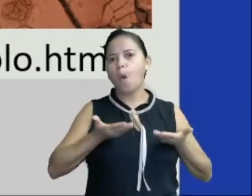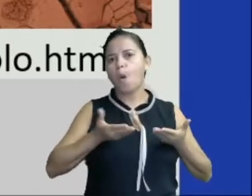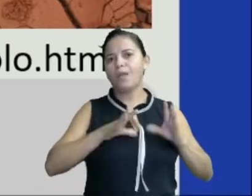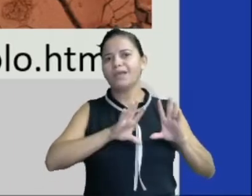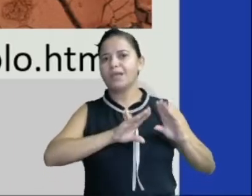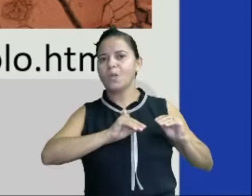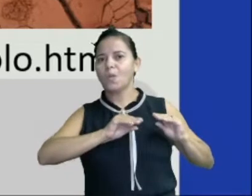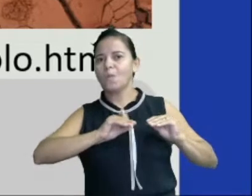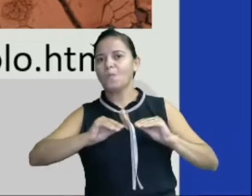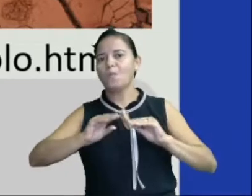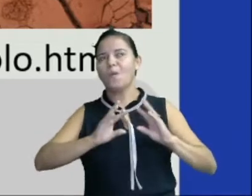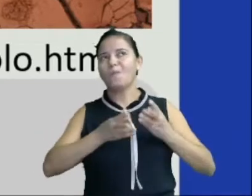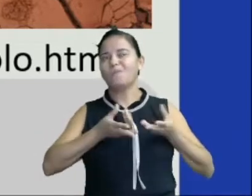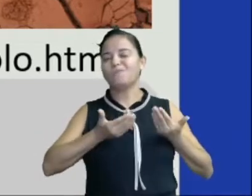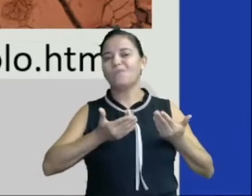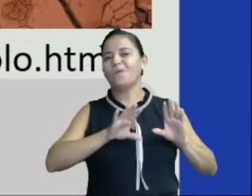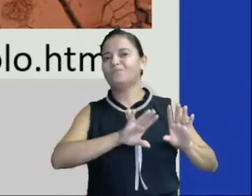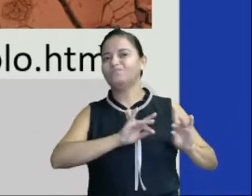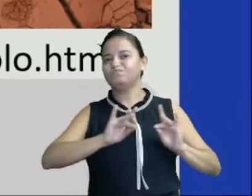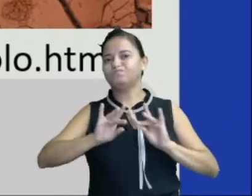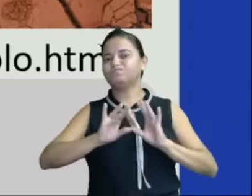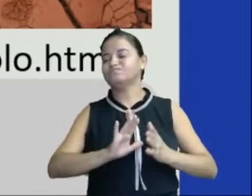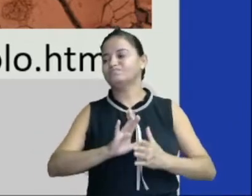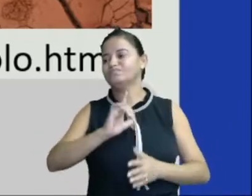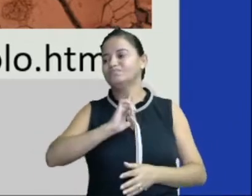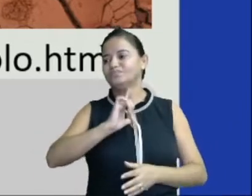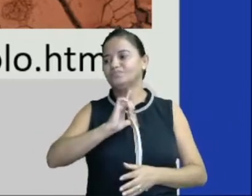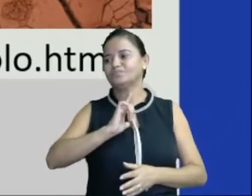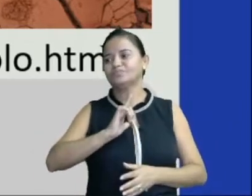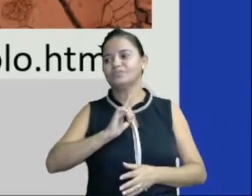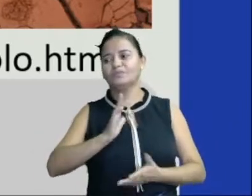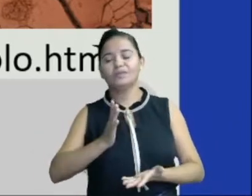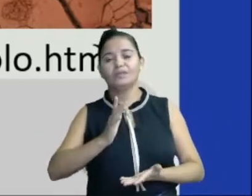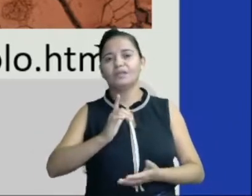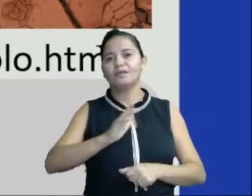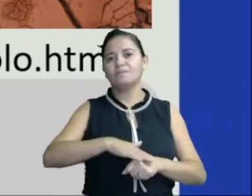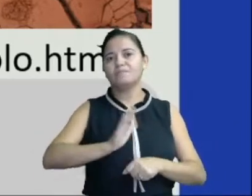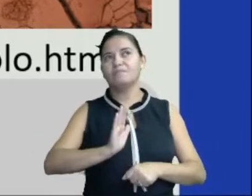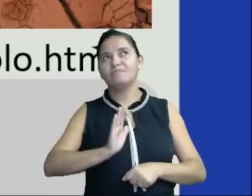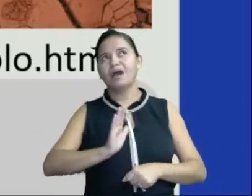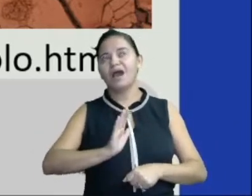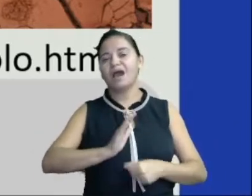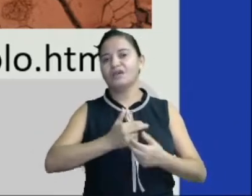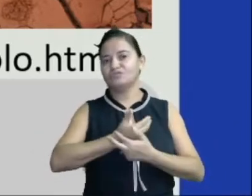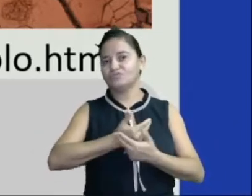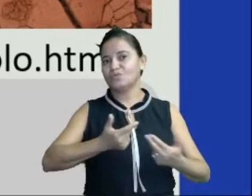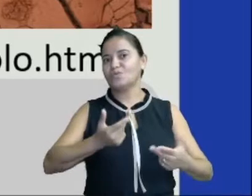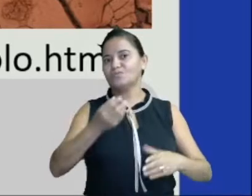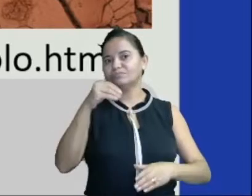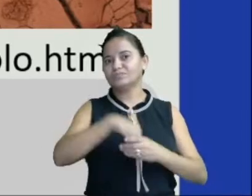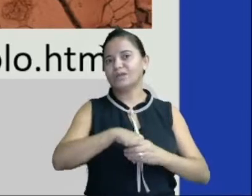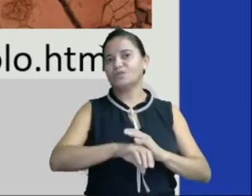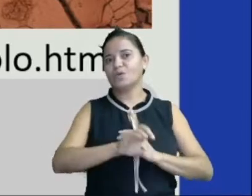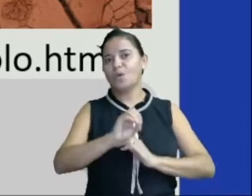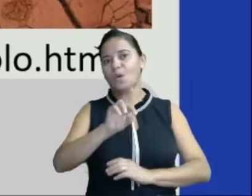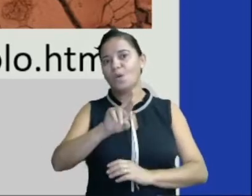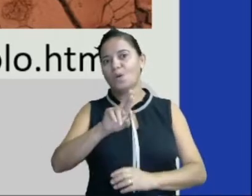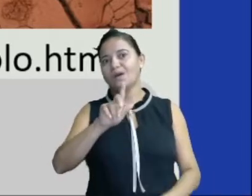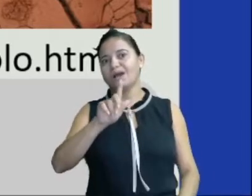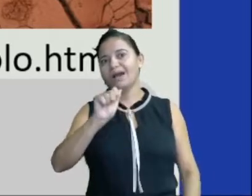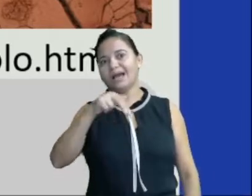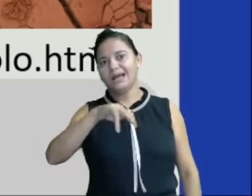mais arenosos, né? Os solos argilosos, eles são mais ricos em matéria orgânica. Aqueles